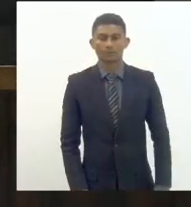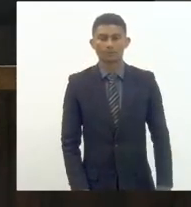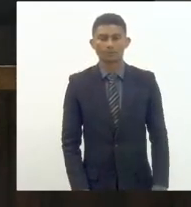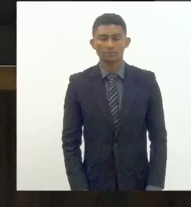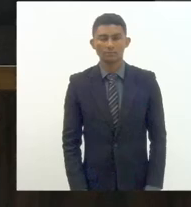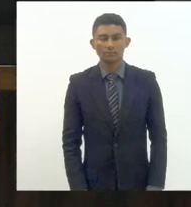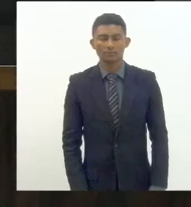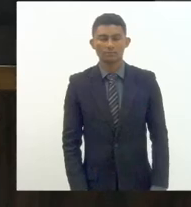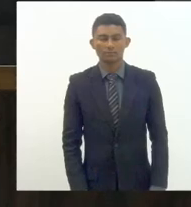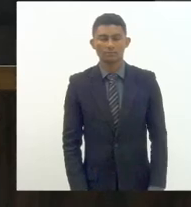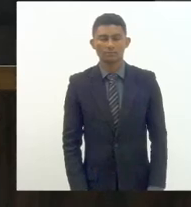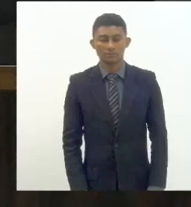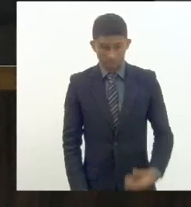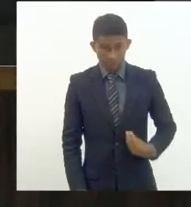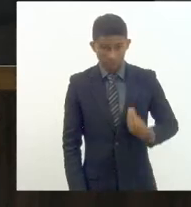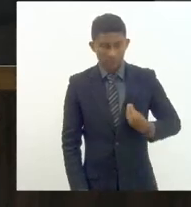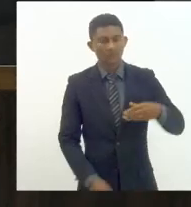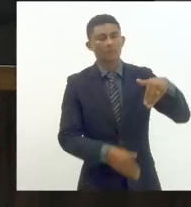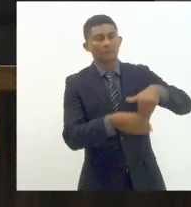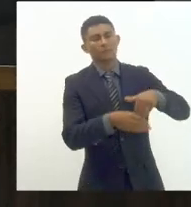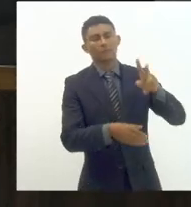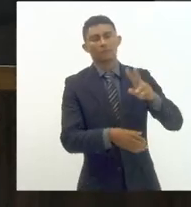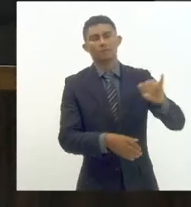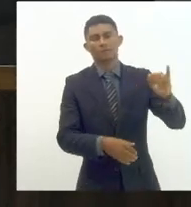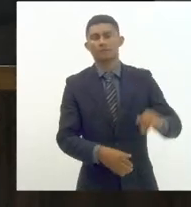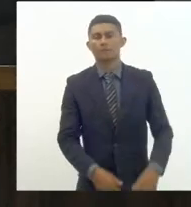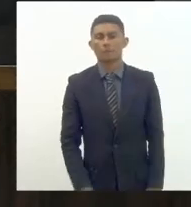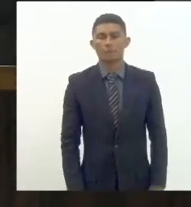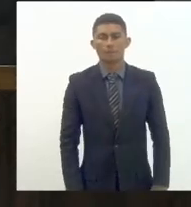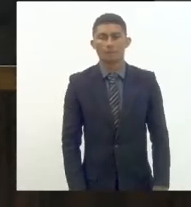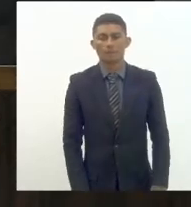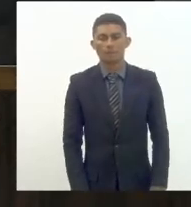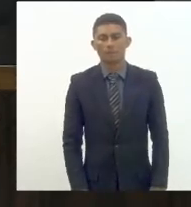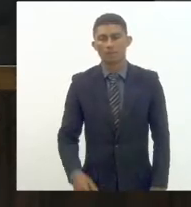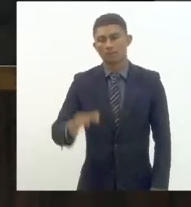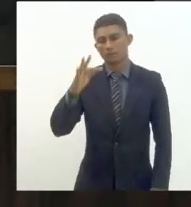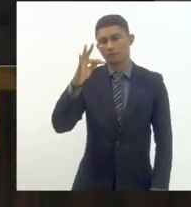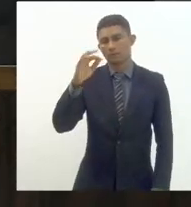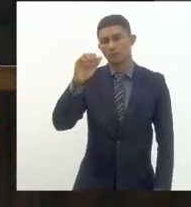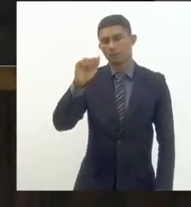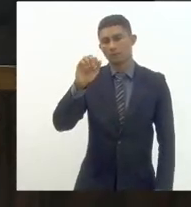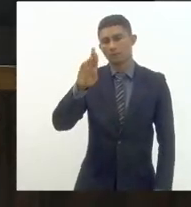Eurico Júnior, presente, vai votar. Deputado Fábio Silva.